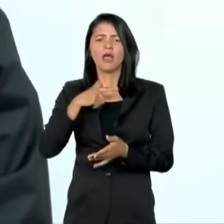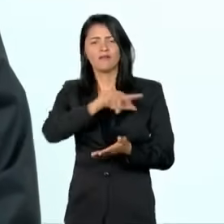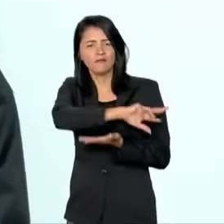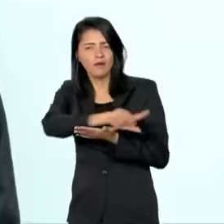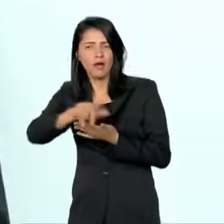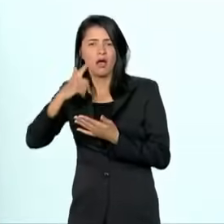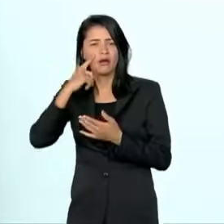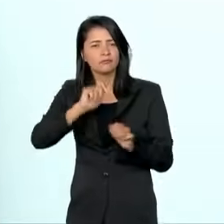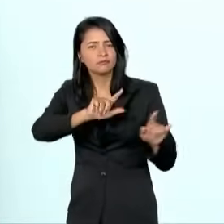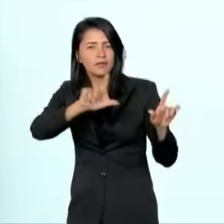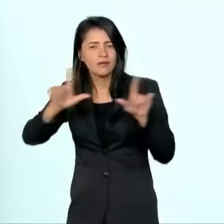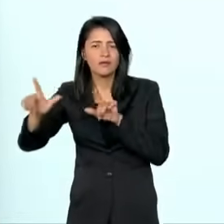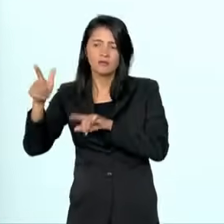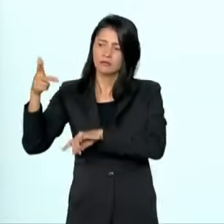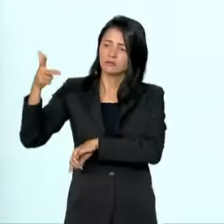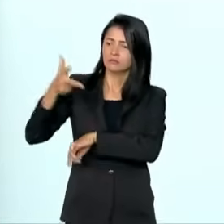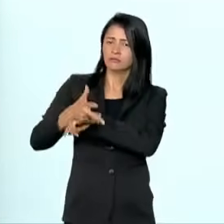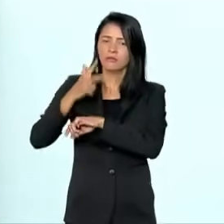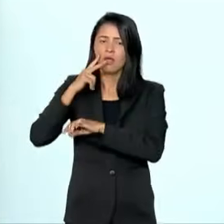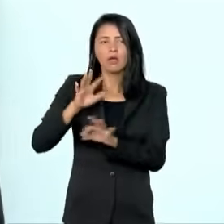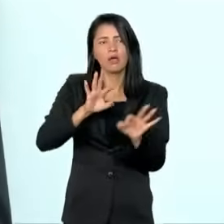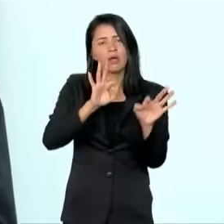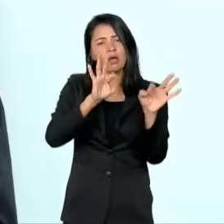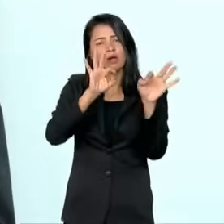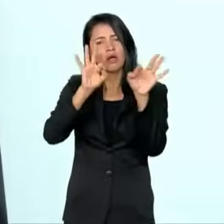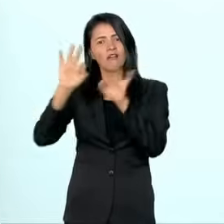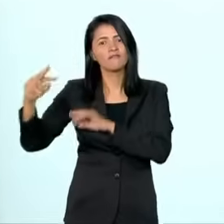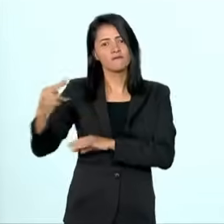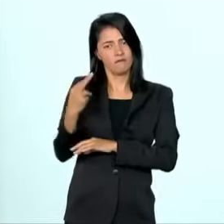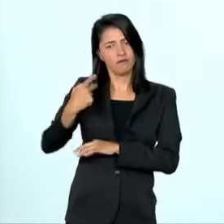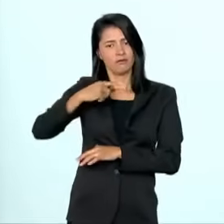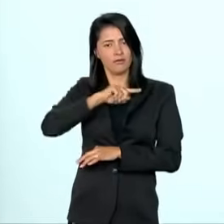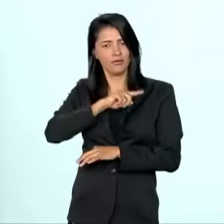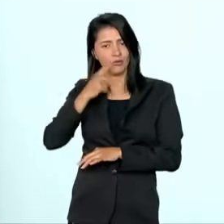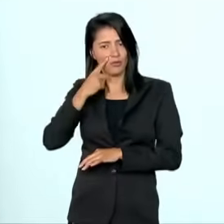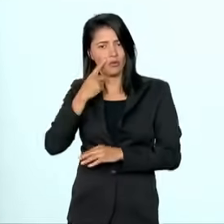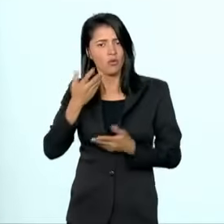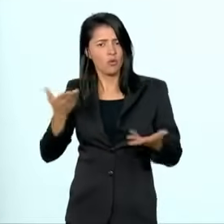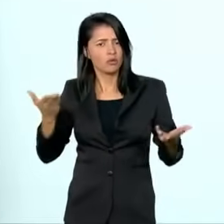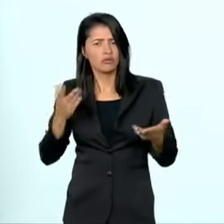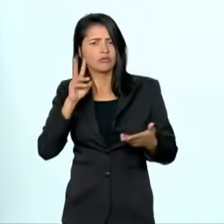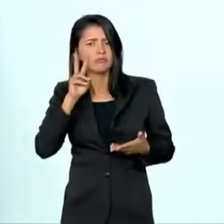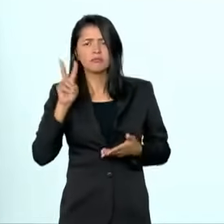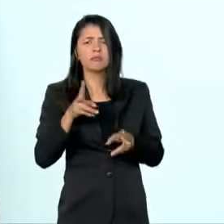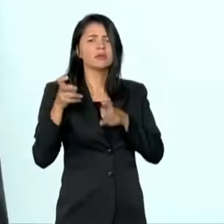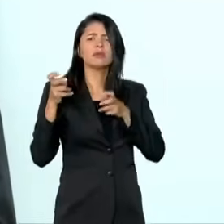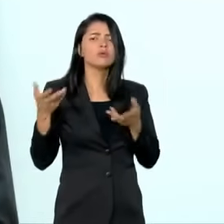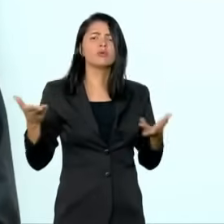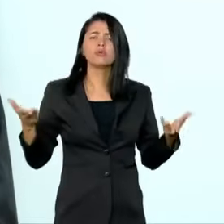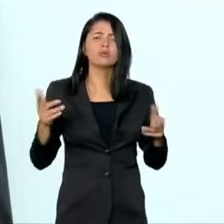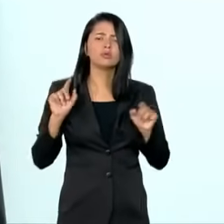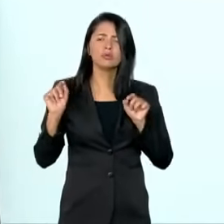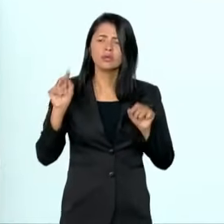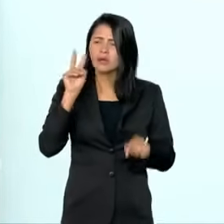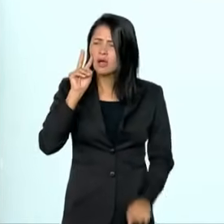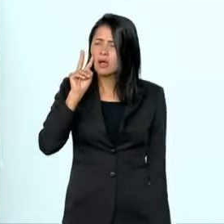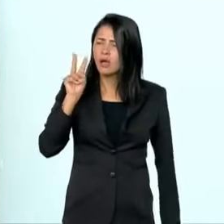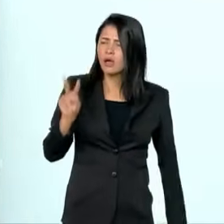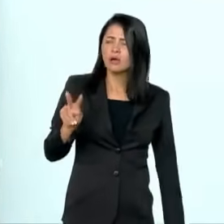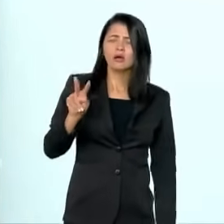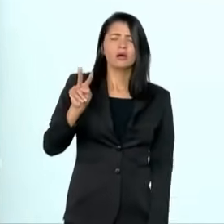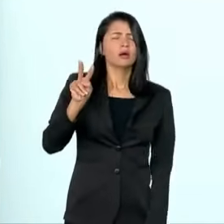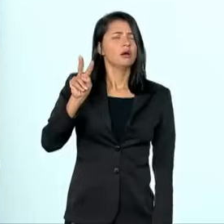nessa transmissão que é feita pela imprensa, o que nós assistimos aqui hoje é algo que